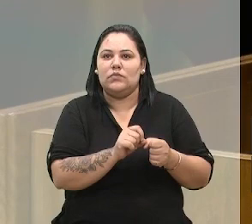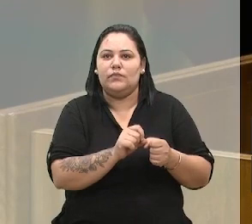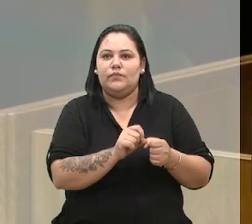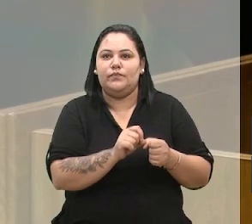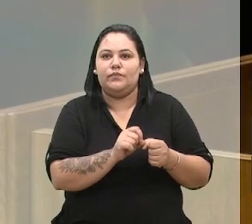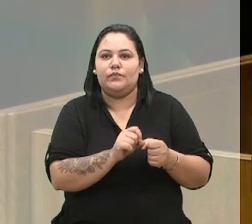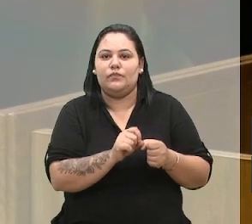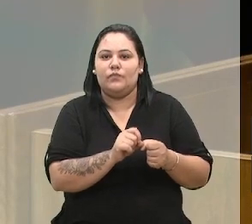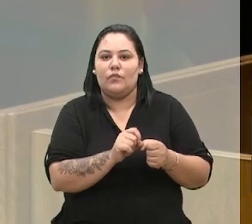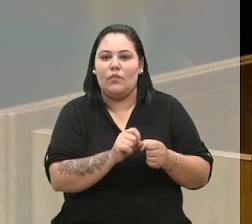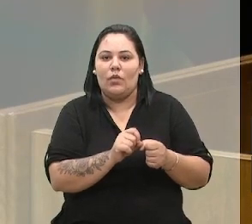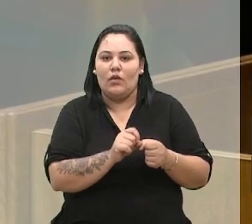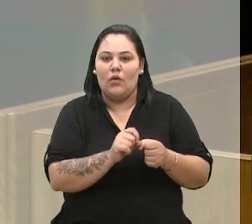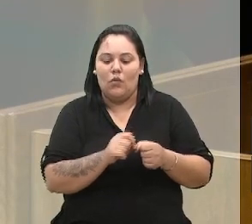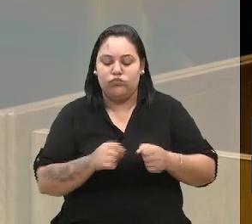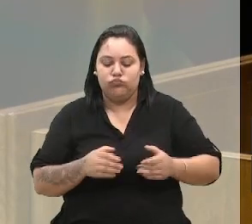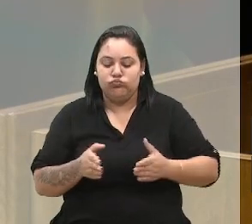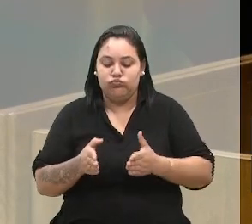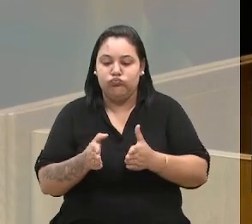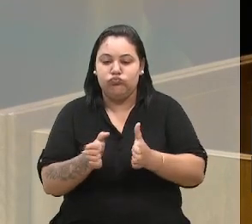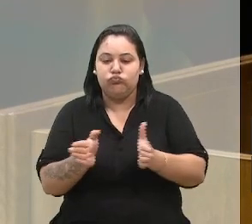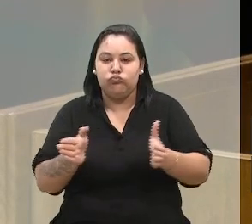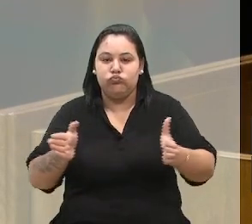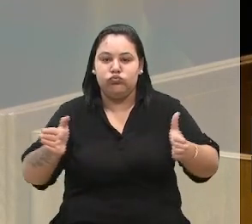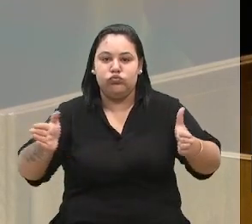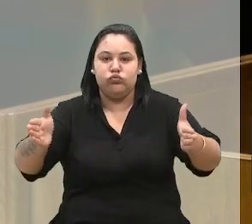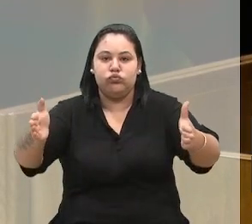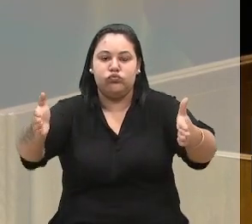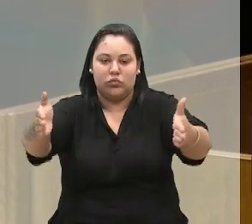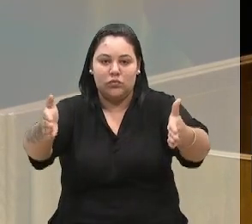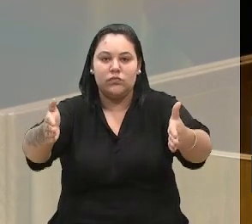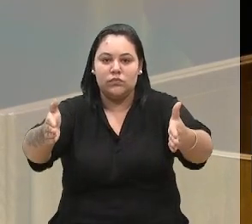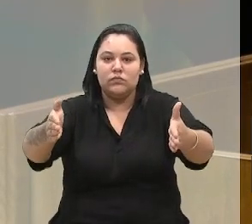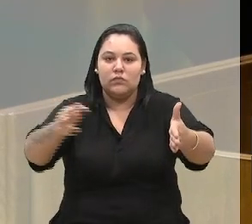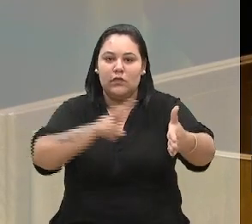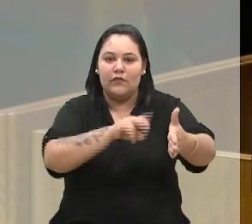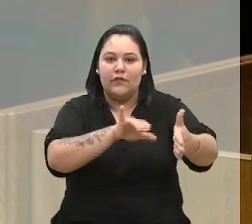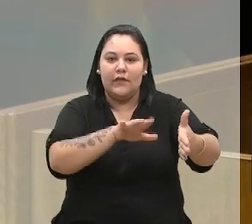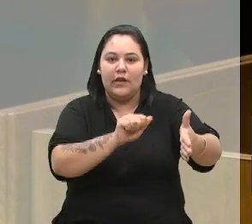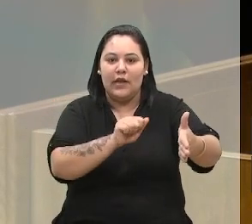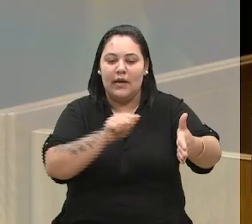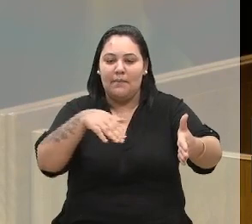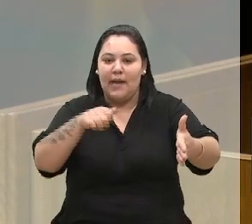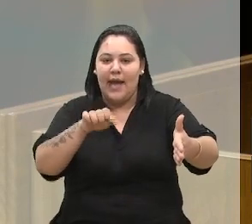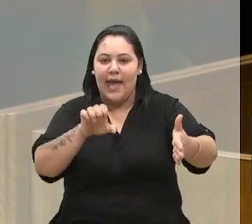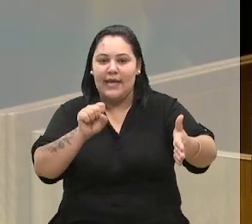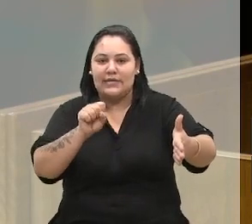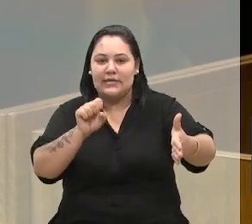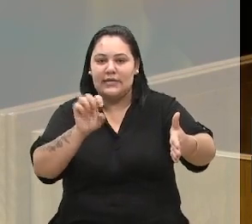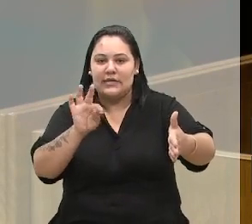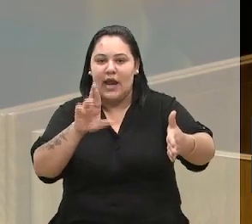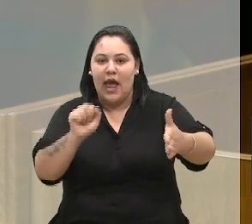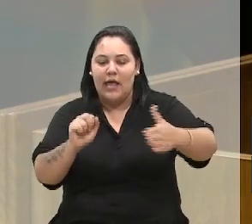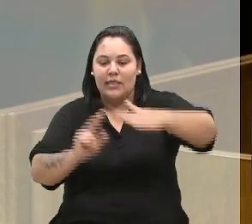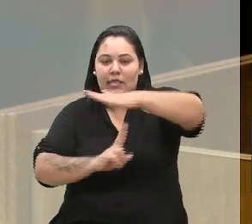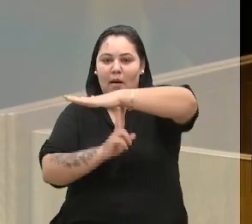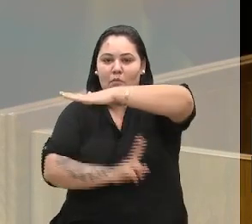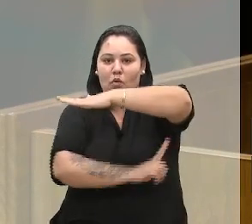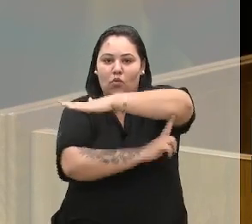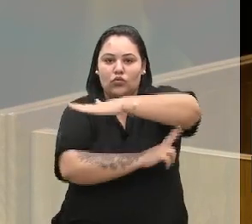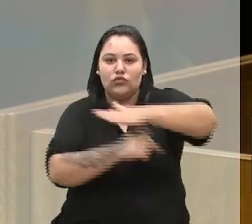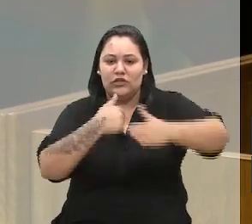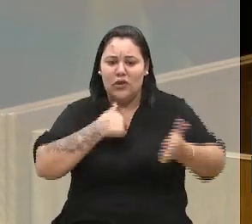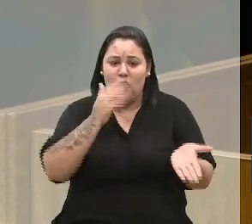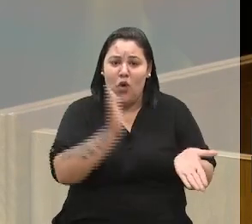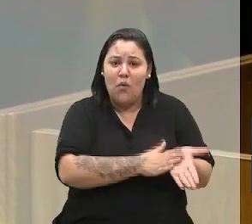um alargamento de via na Vila Maestra, na ponte, que eu cobrei em 2021,